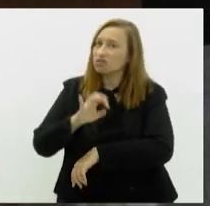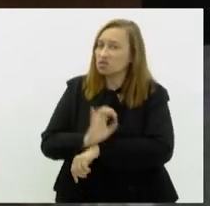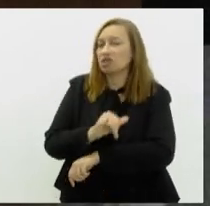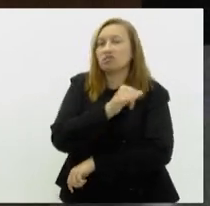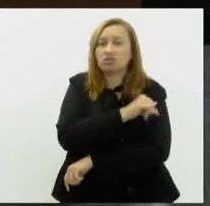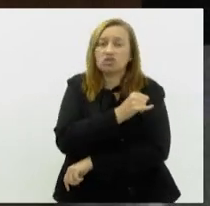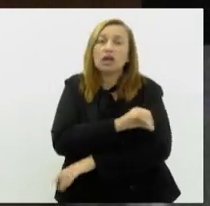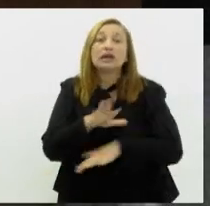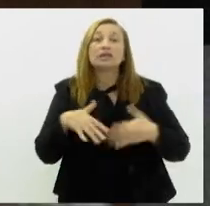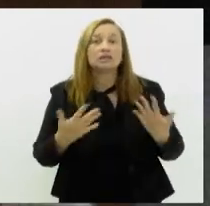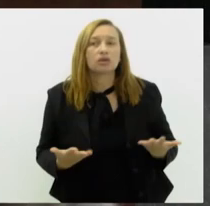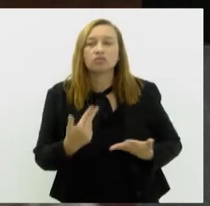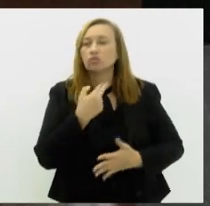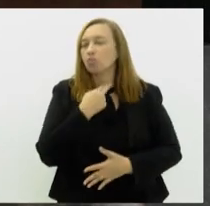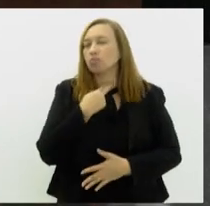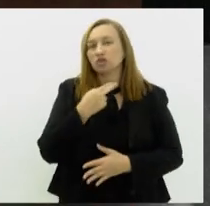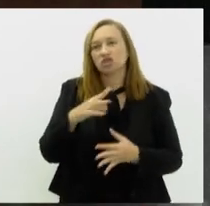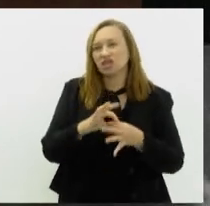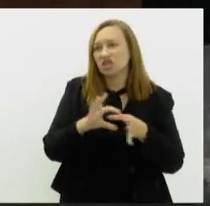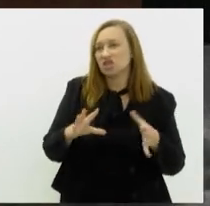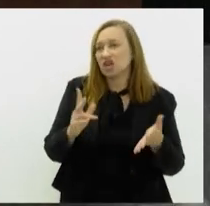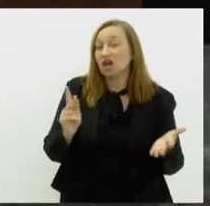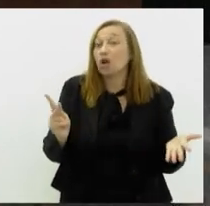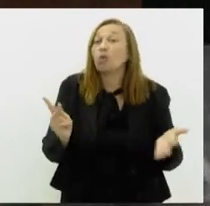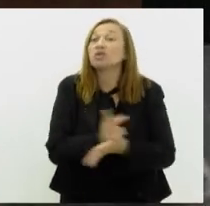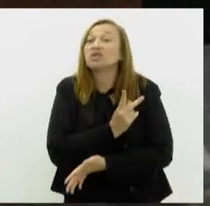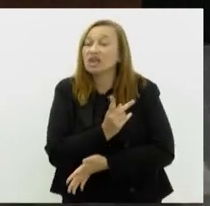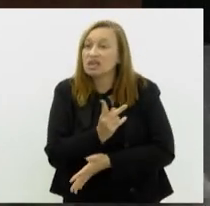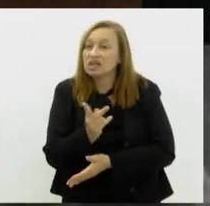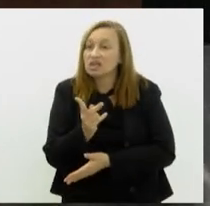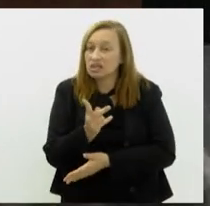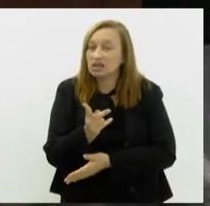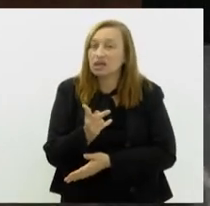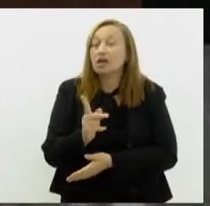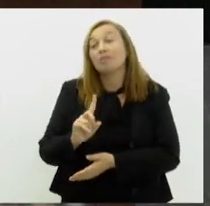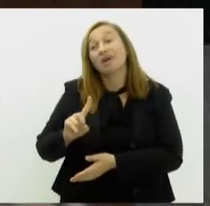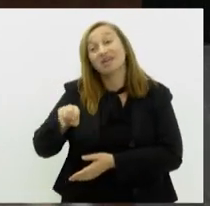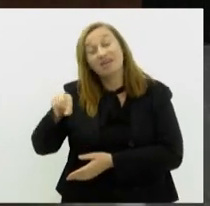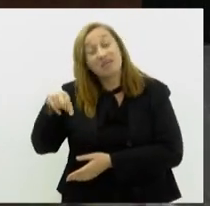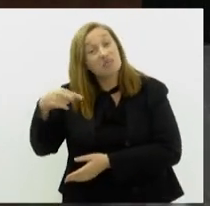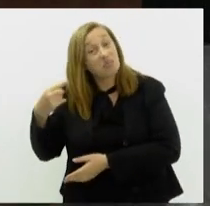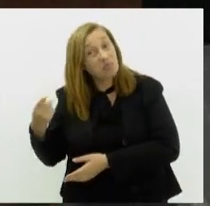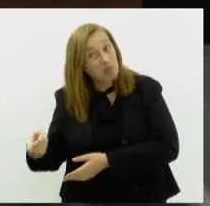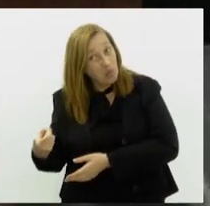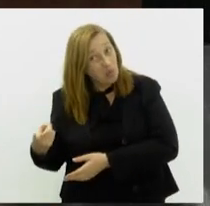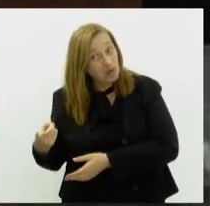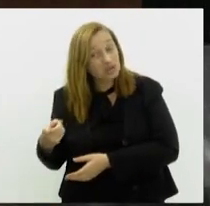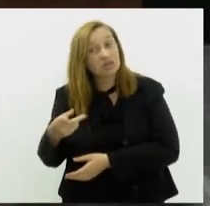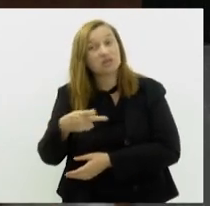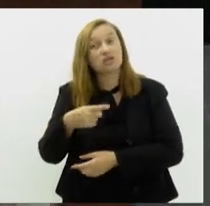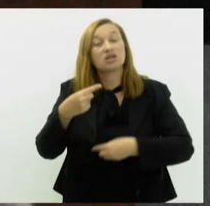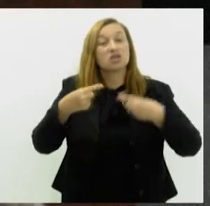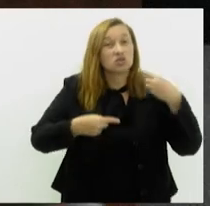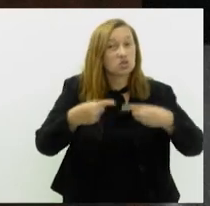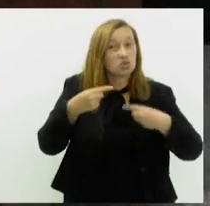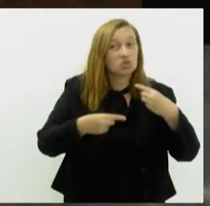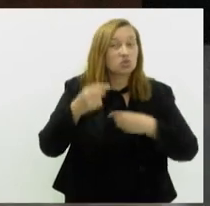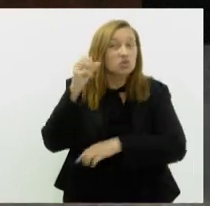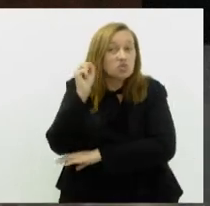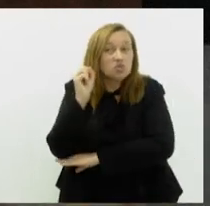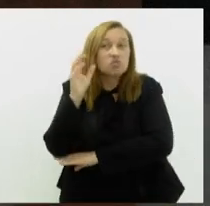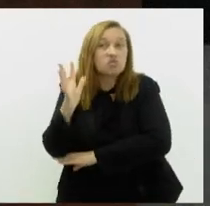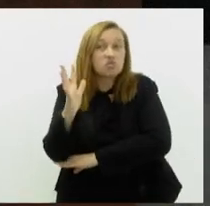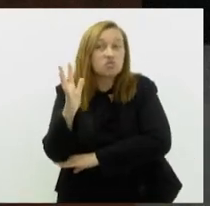do Rio de Janeiro. Então, a gente não pode deixar que a tragédia ocorra para que a gente possa falar que o debate ambiental é central